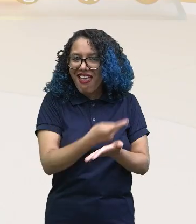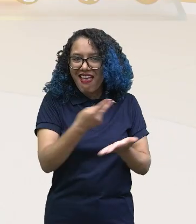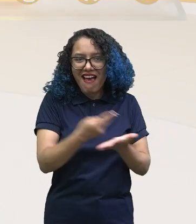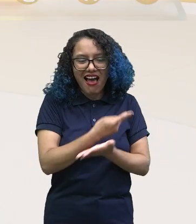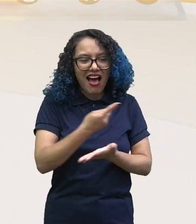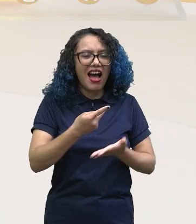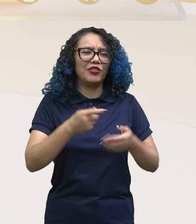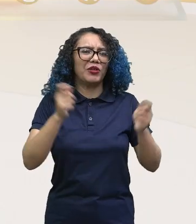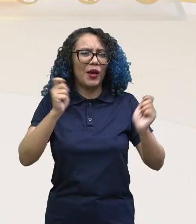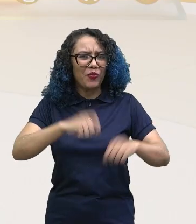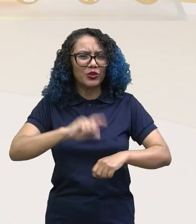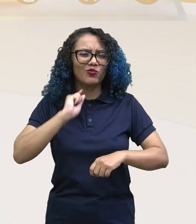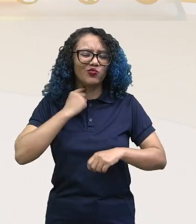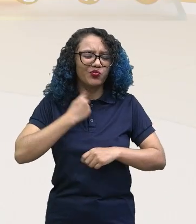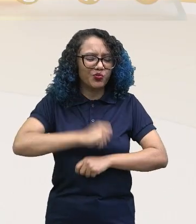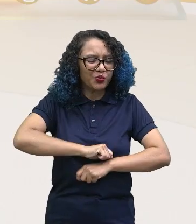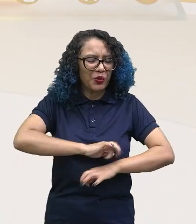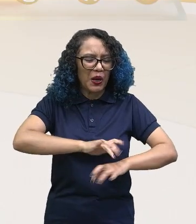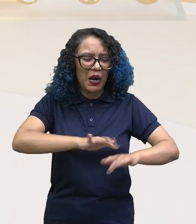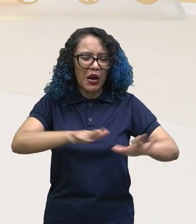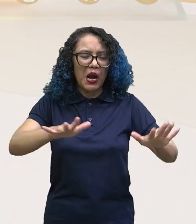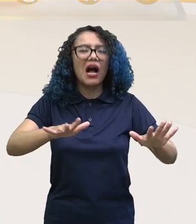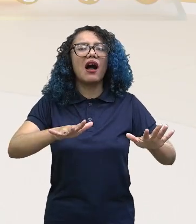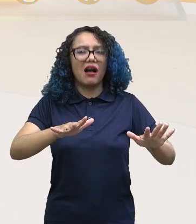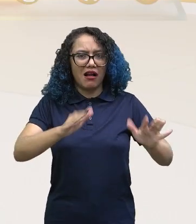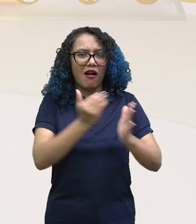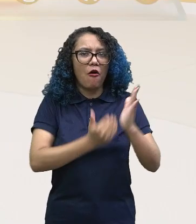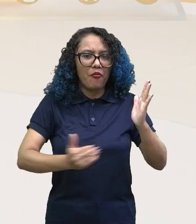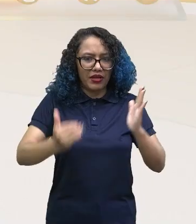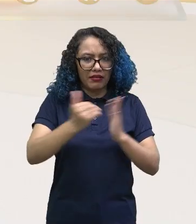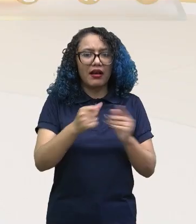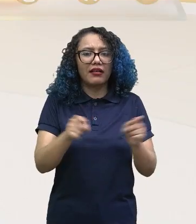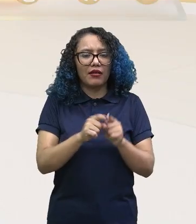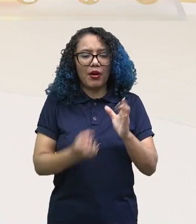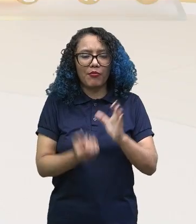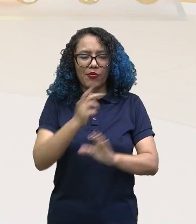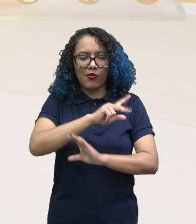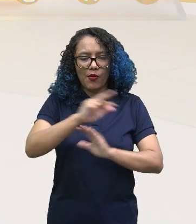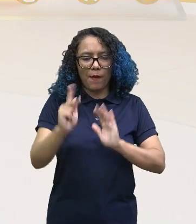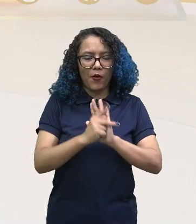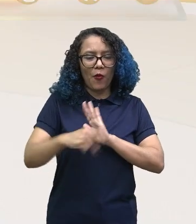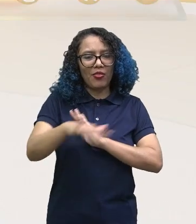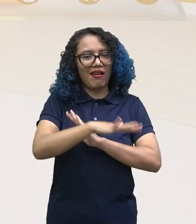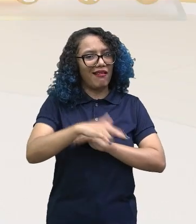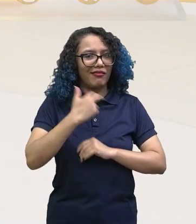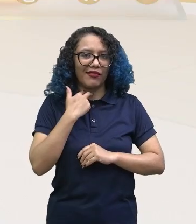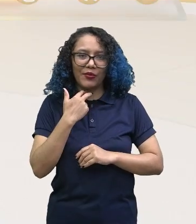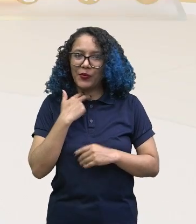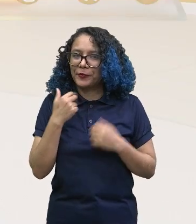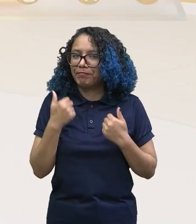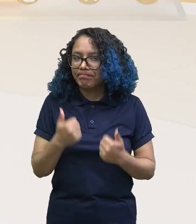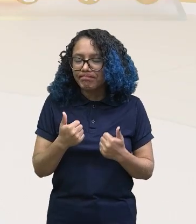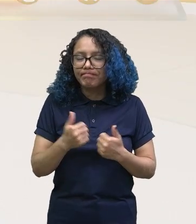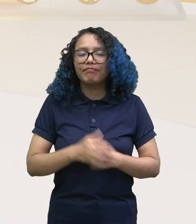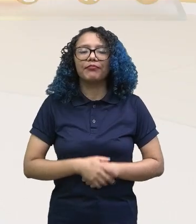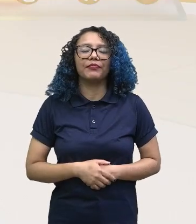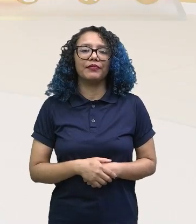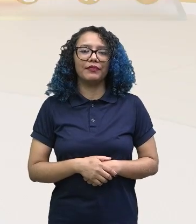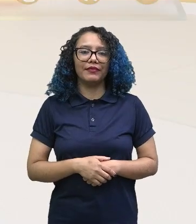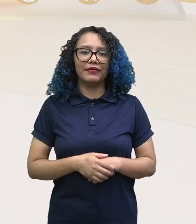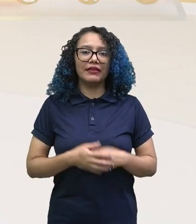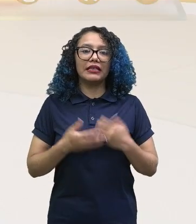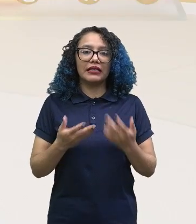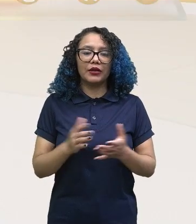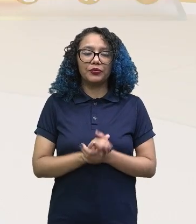vai contaminar ainda mais a região, né, e a biodiversidade local daquele lugar. É isso aí. E na